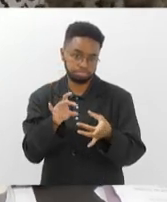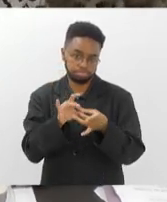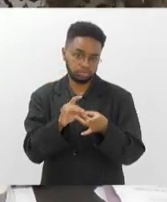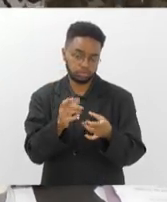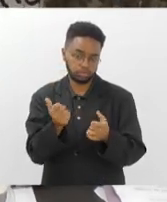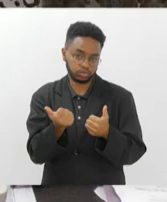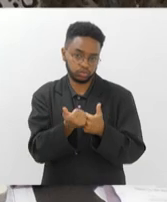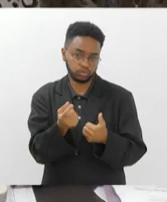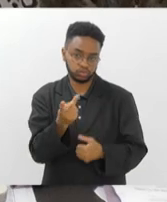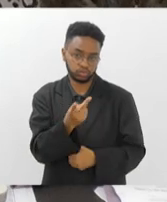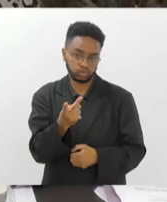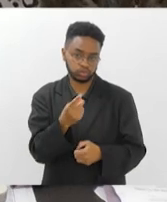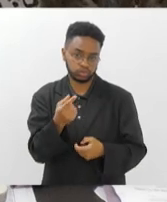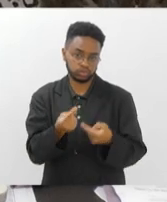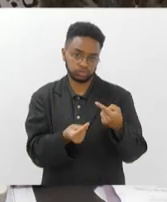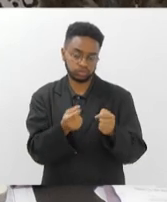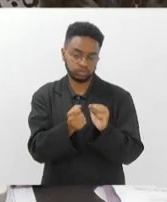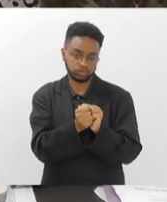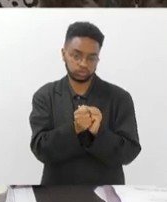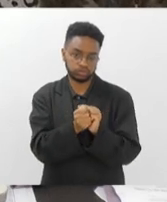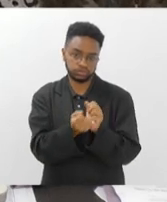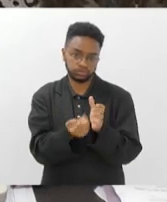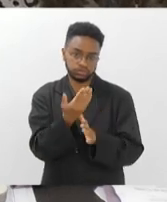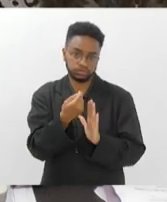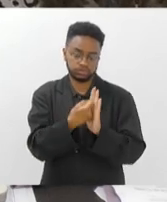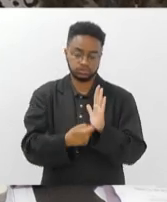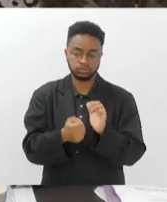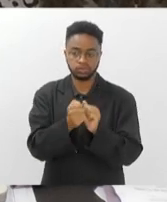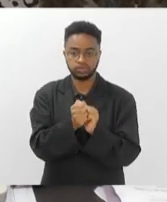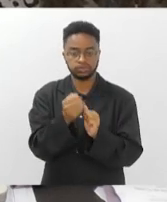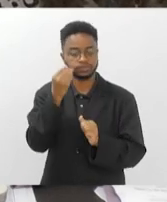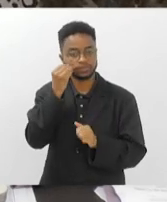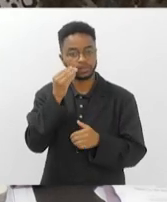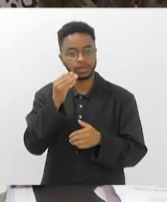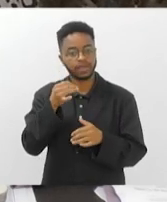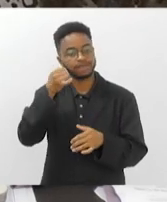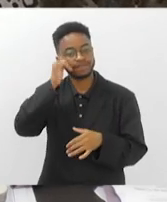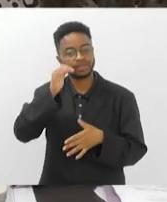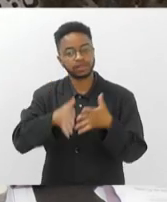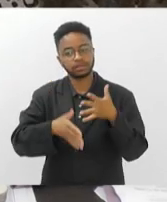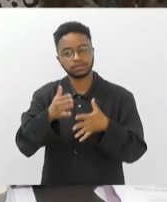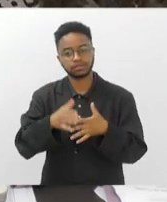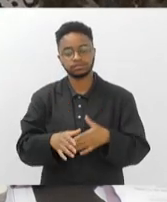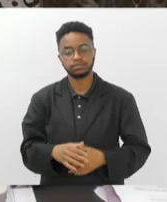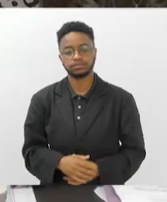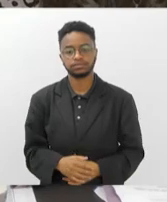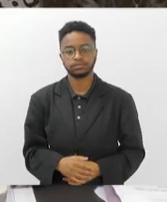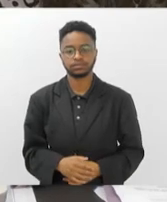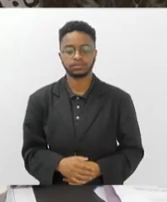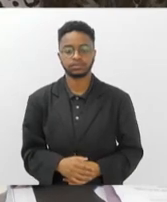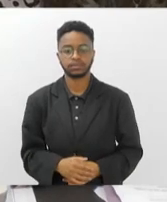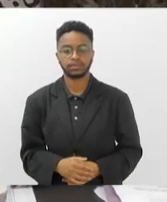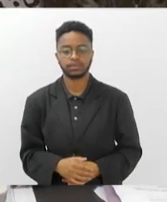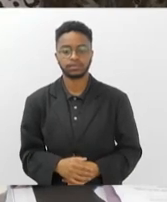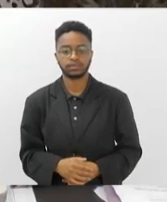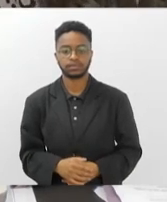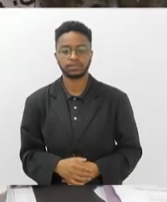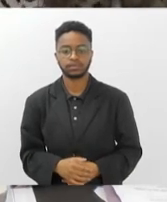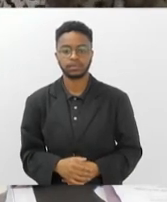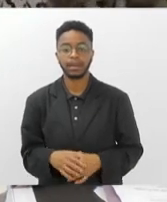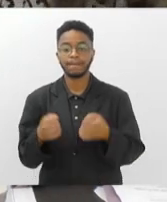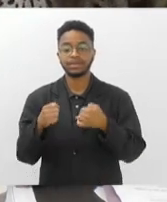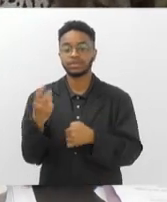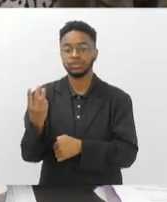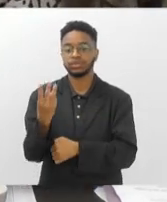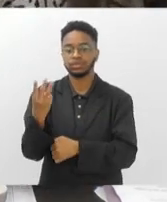uma autoria conjunta, mas levar para os dois essa situação, porque realmente, para não prejudicar. Não sei qual autoria, tem que ser autoria de